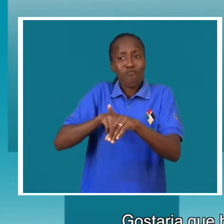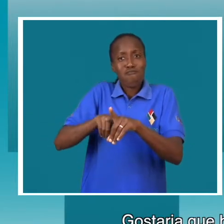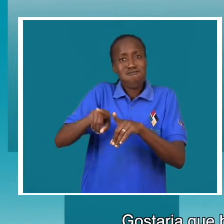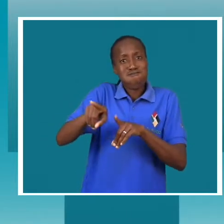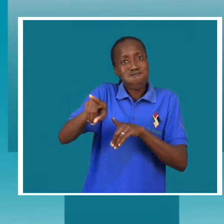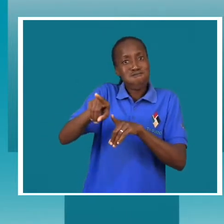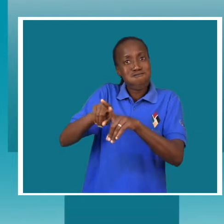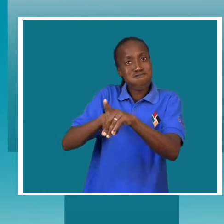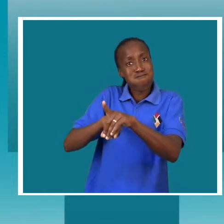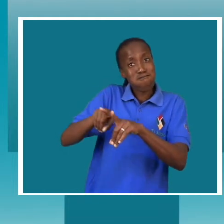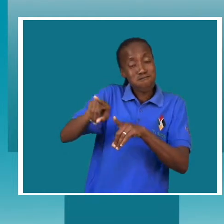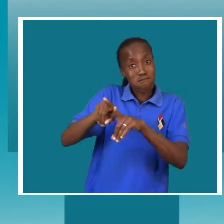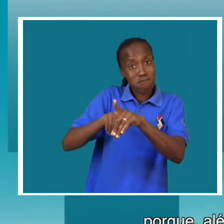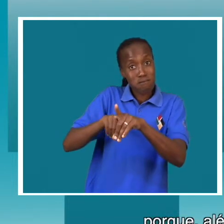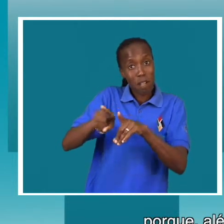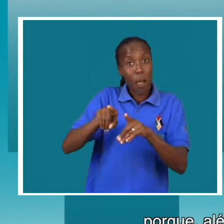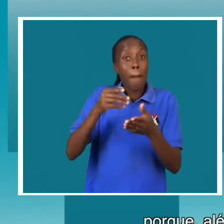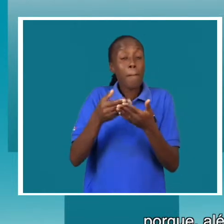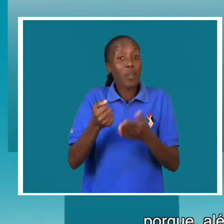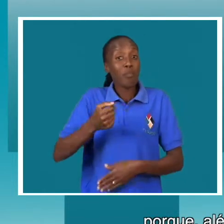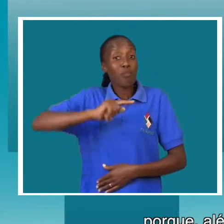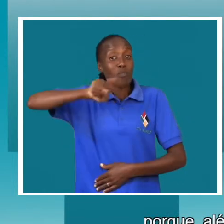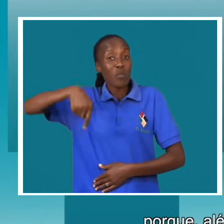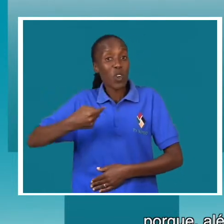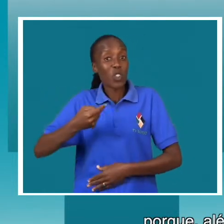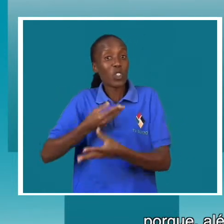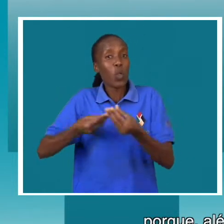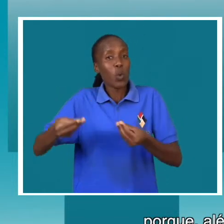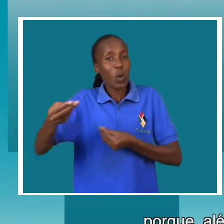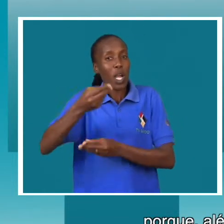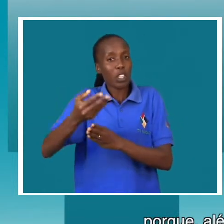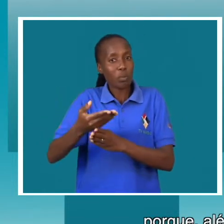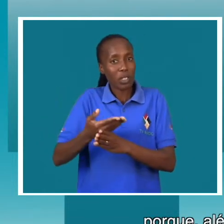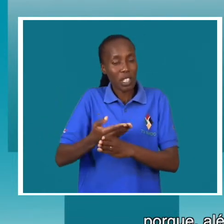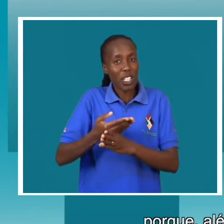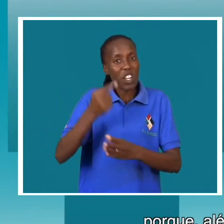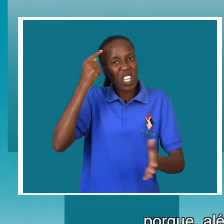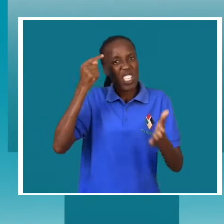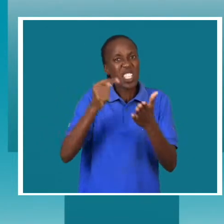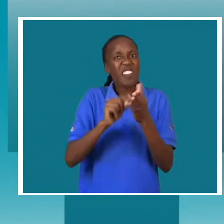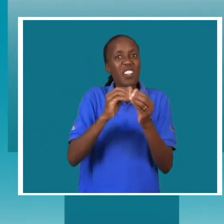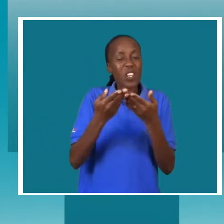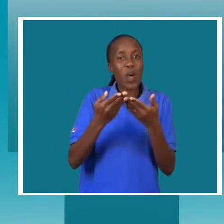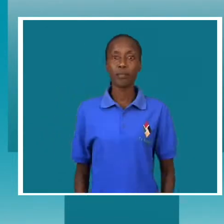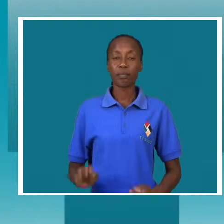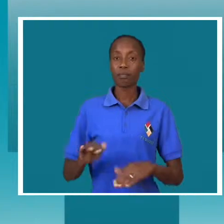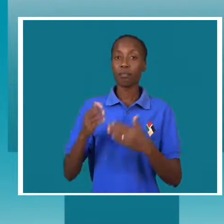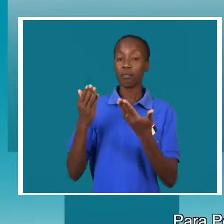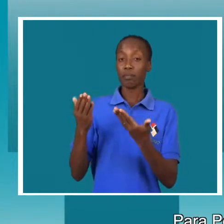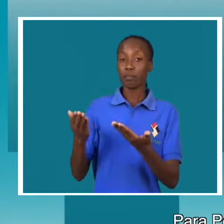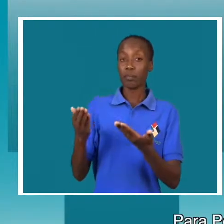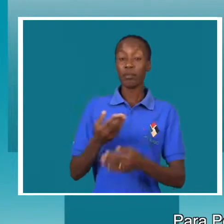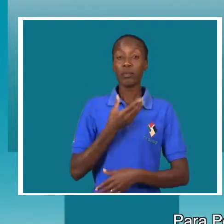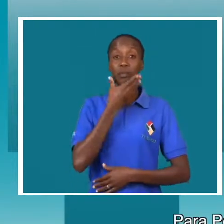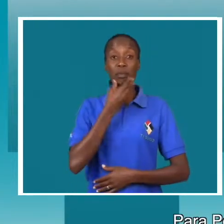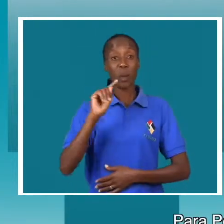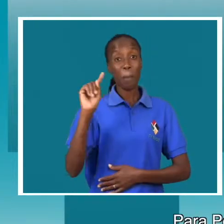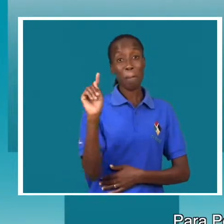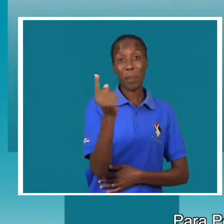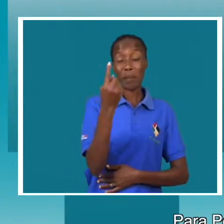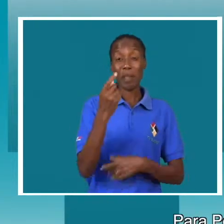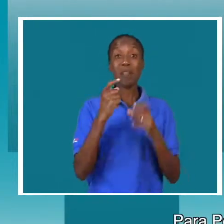porque para além de trocarmos experiências, também será uma maneira de descobrir outros talentos, novos talentos. Para Peter manter a